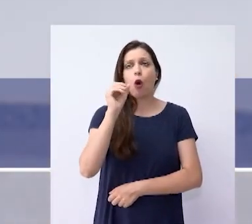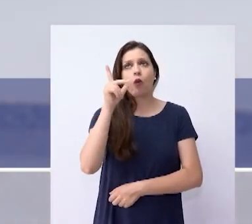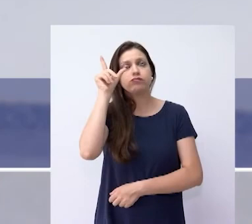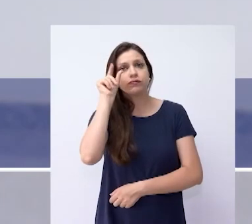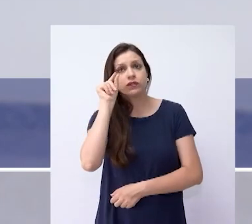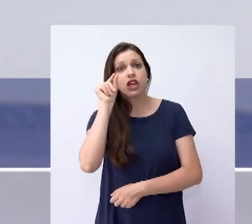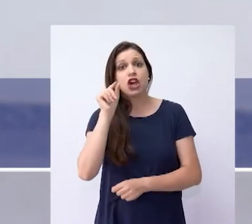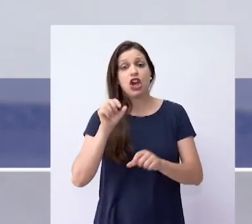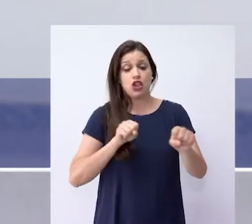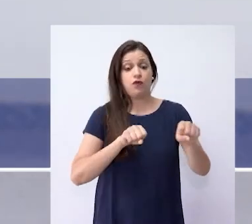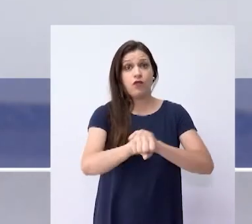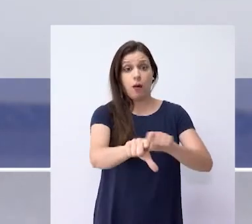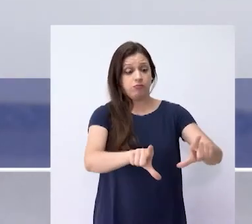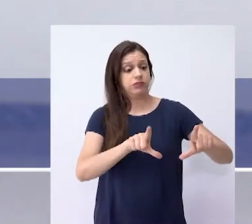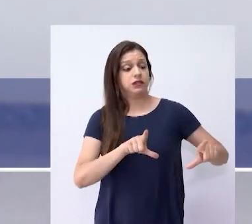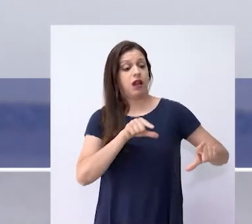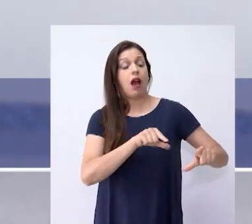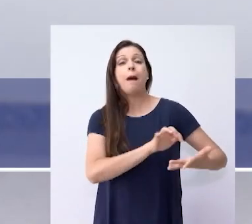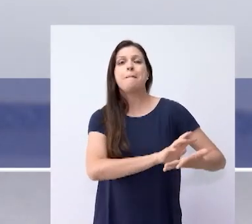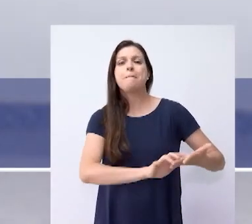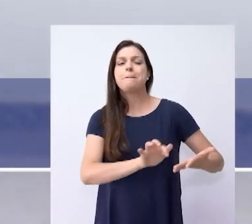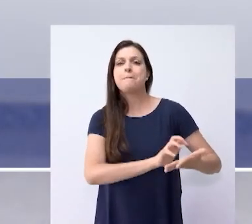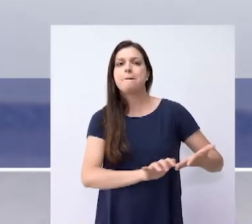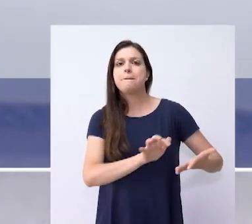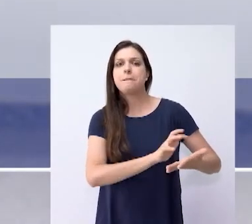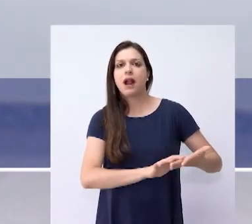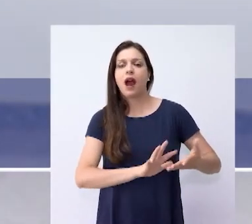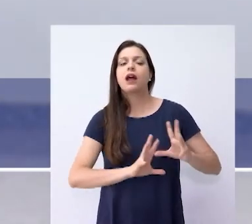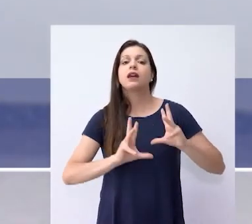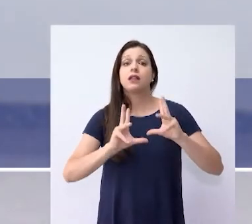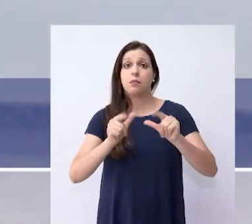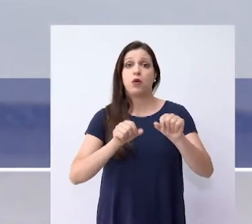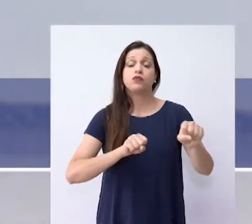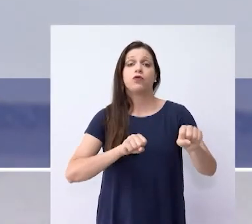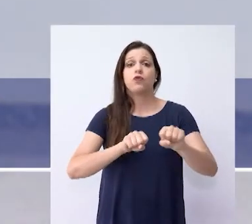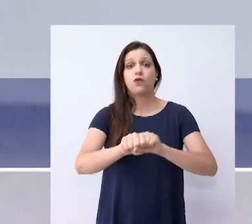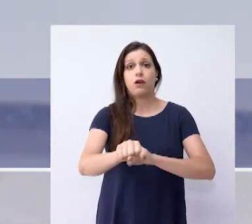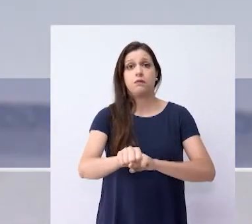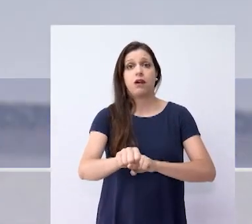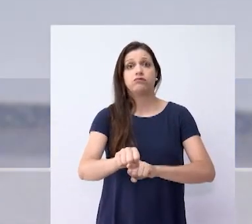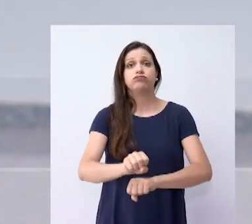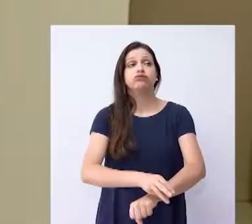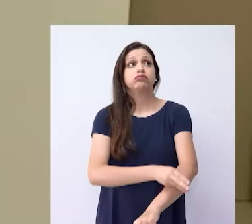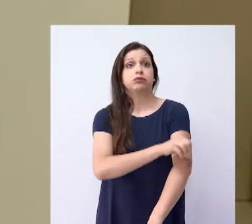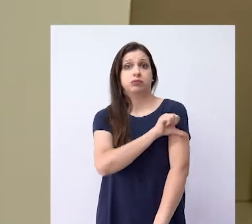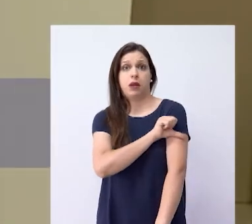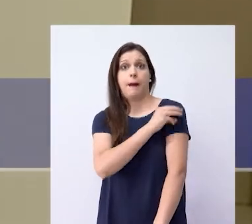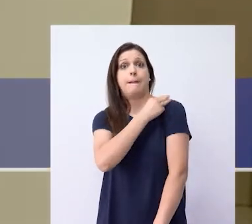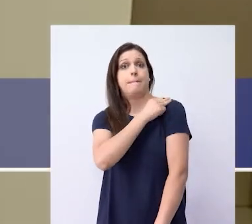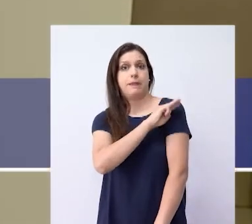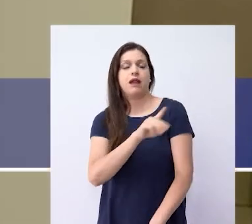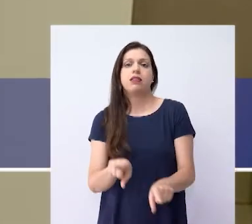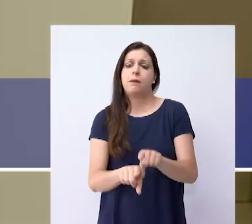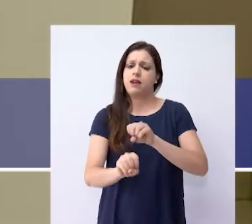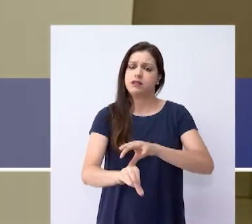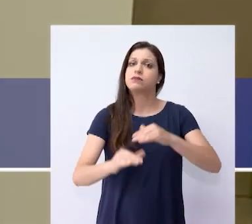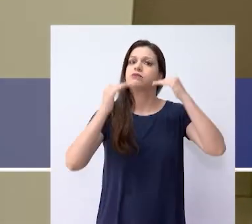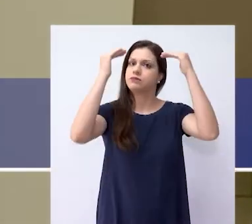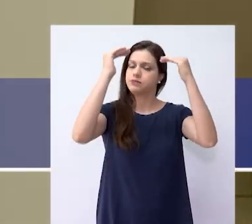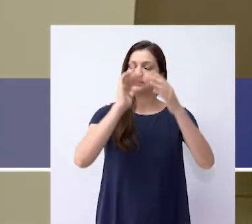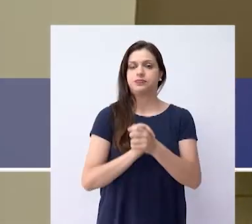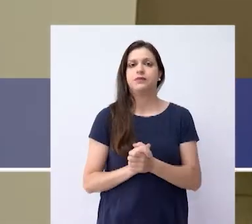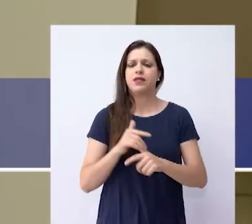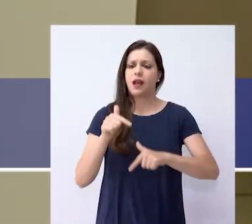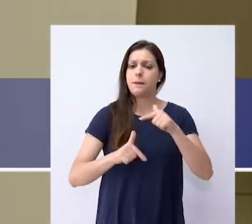em braille após a conclusão dos níveis fundamental, médio e superior. É um trabalho que nós